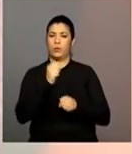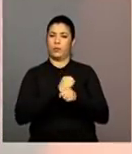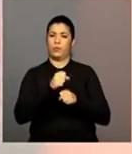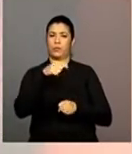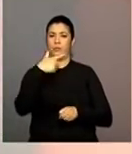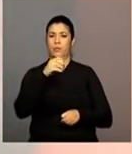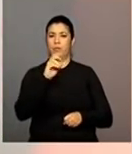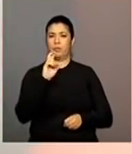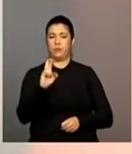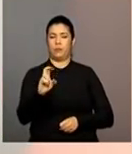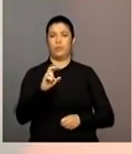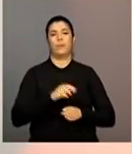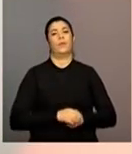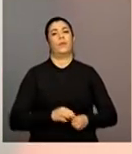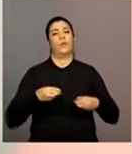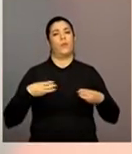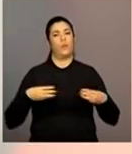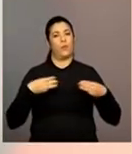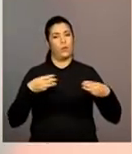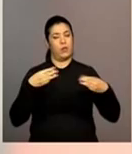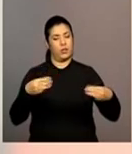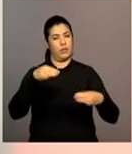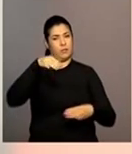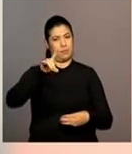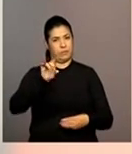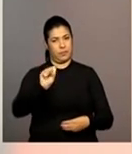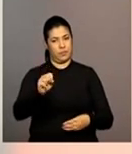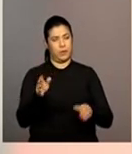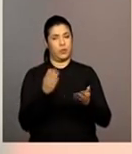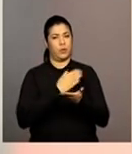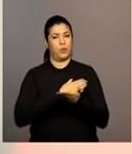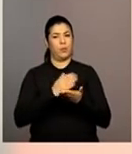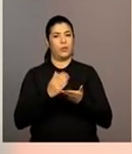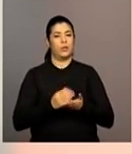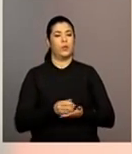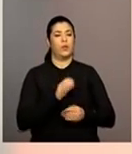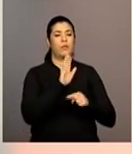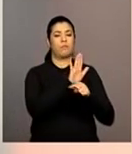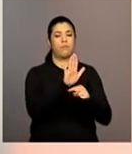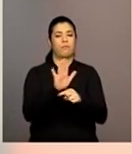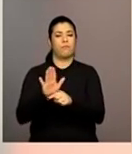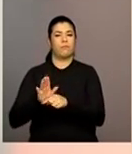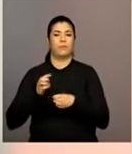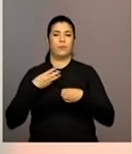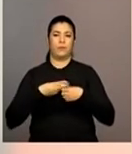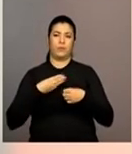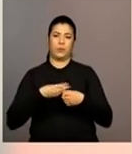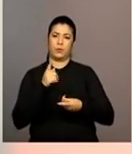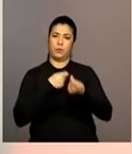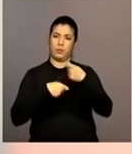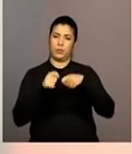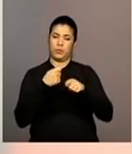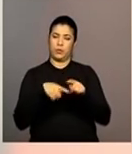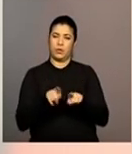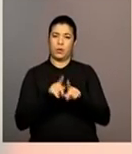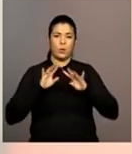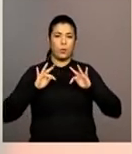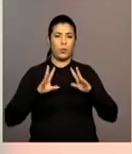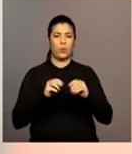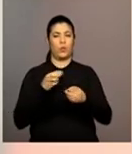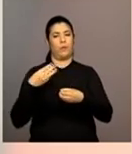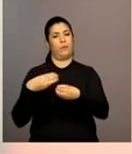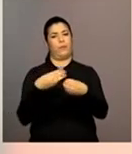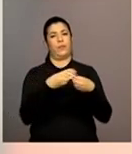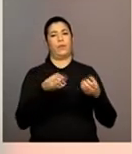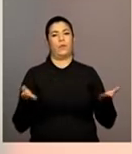eh o ministério começou a cofinanciar os municípios porque a ideia da proteção básica é que ela esteja em todos os municípios e efetivamente